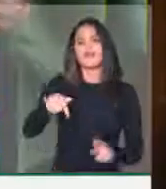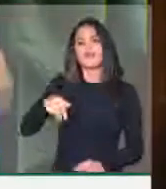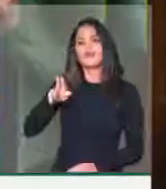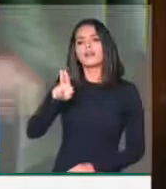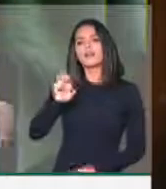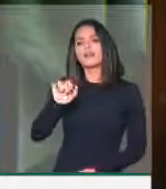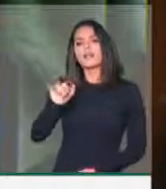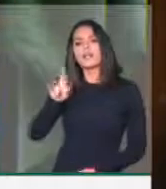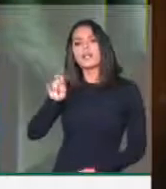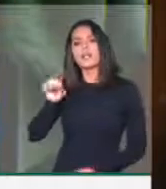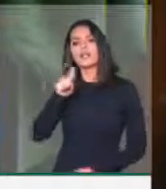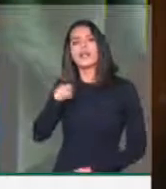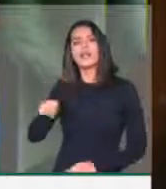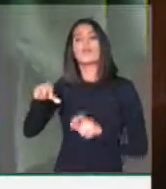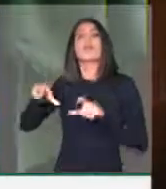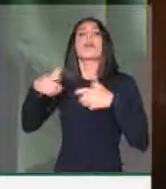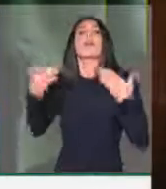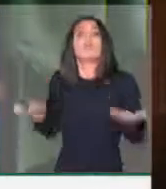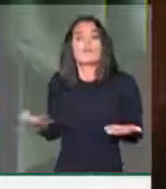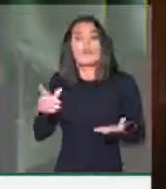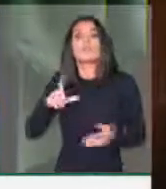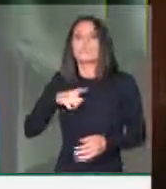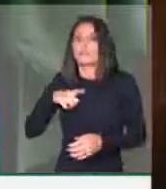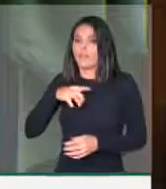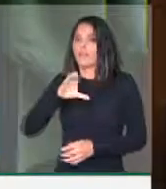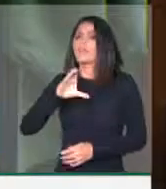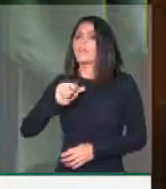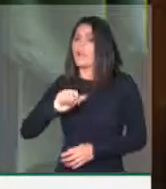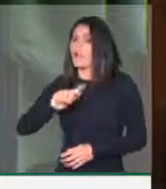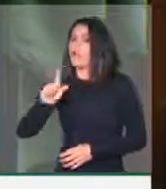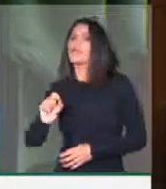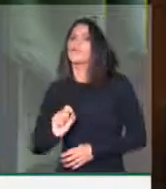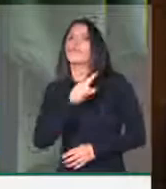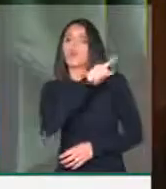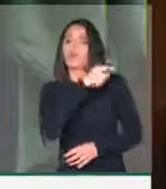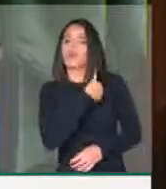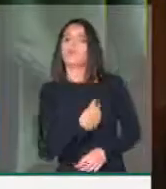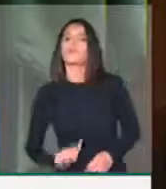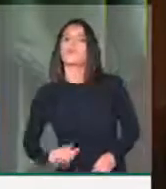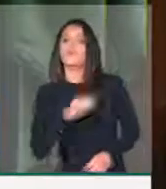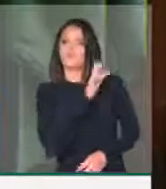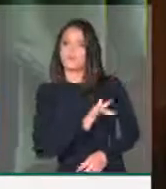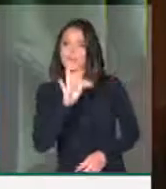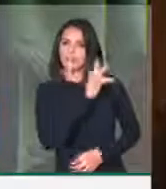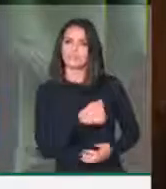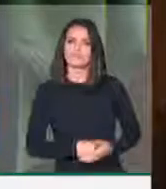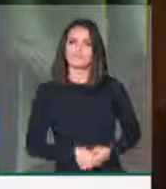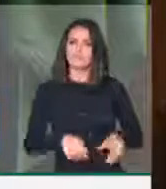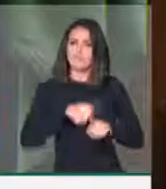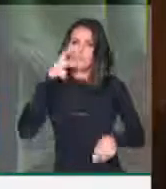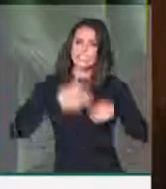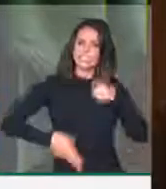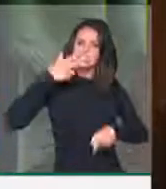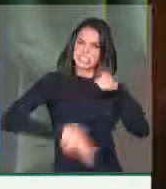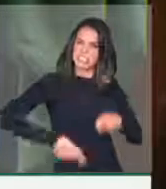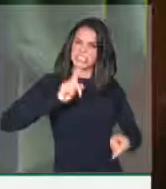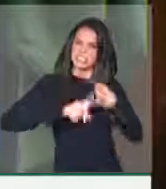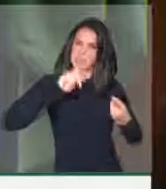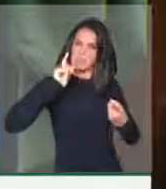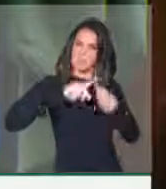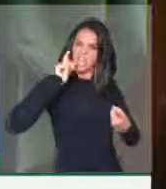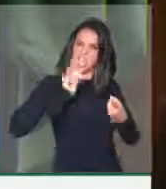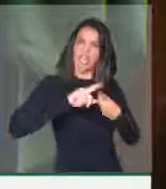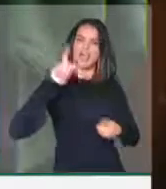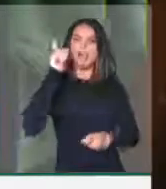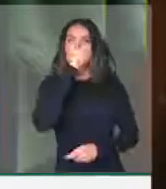inclusive indicava cargos do governo federal. O que cheira mal é a restrição permanente, a tentativa de ameaça e